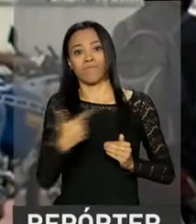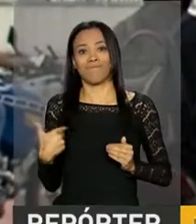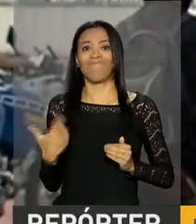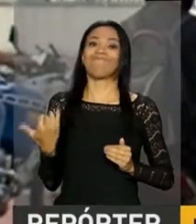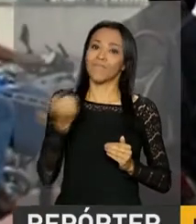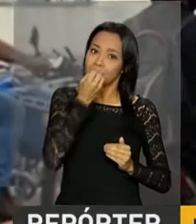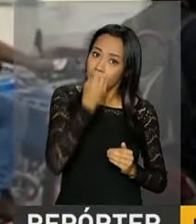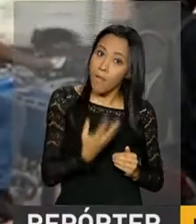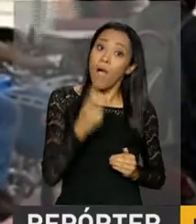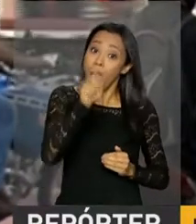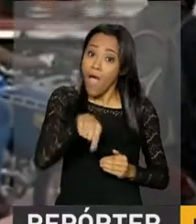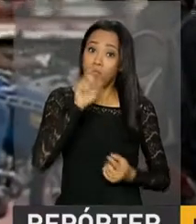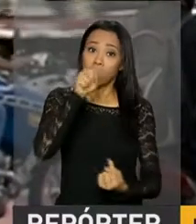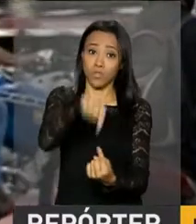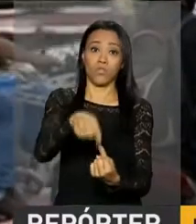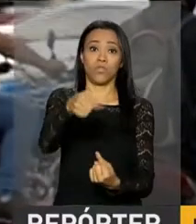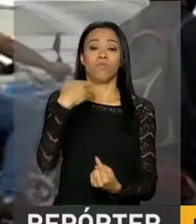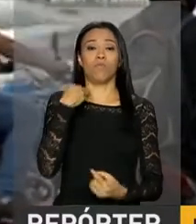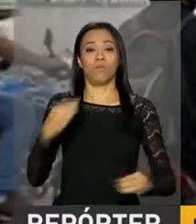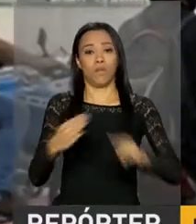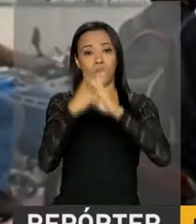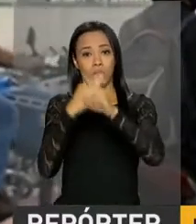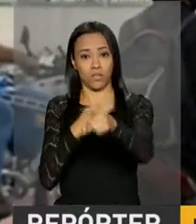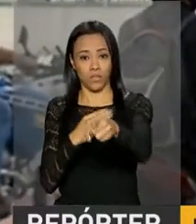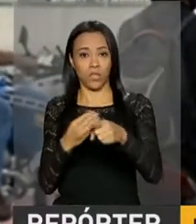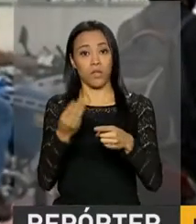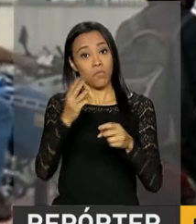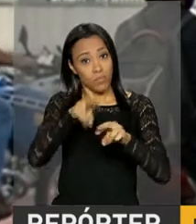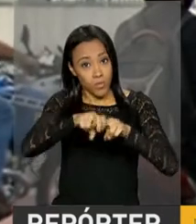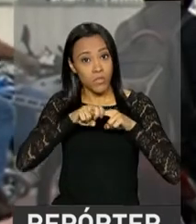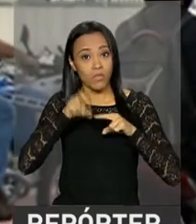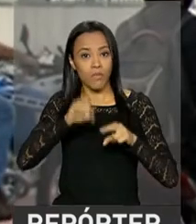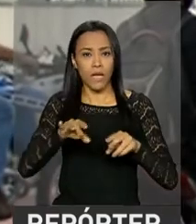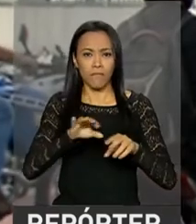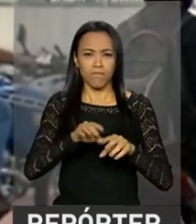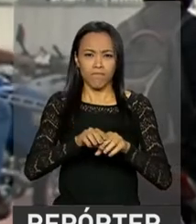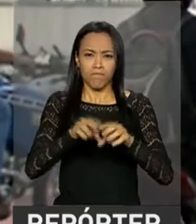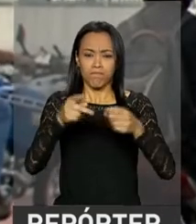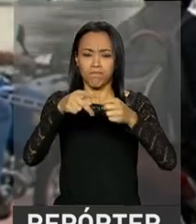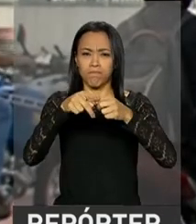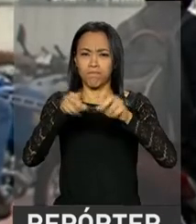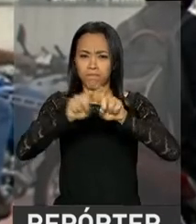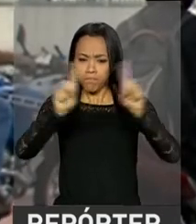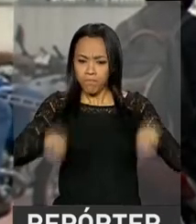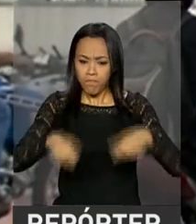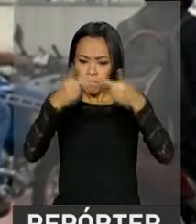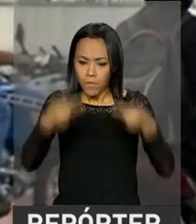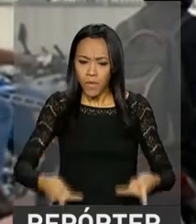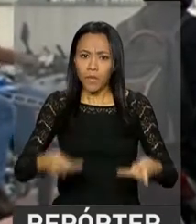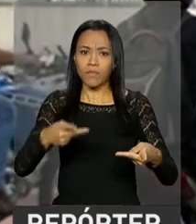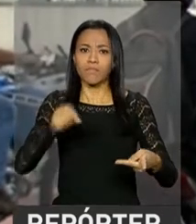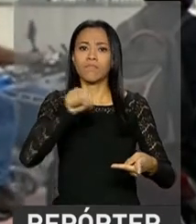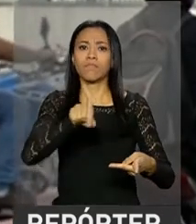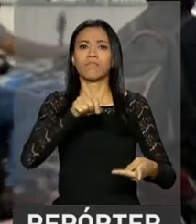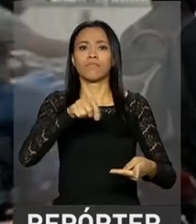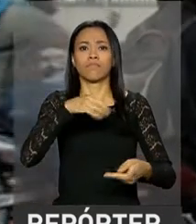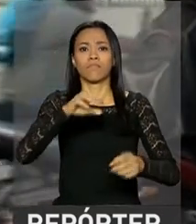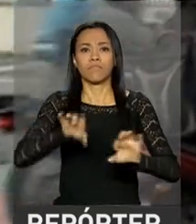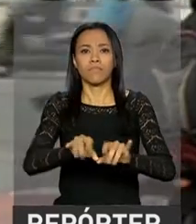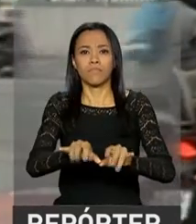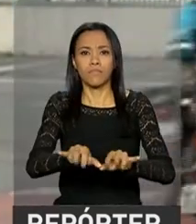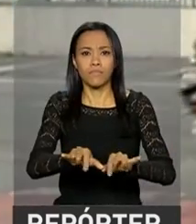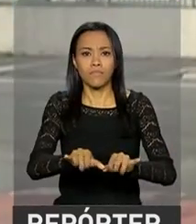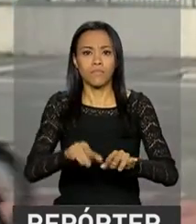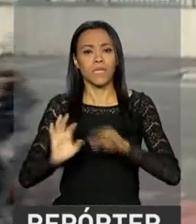da caixa econômica federal e pra isso o banco vai investir em plataformas e projetos desenvolvidos por estar tapes são pequenas